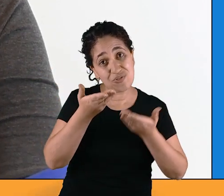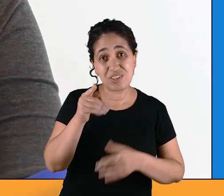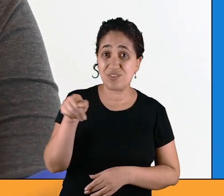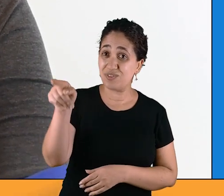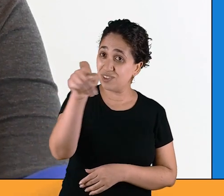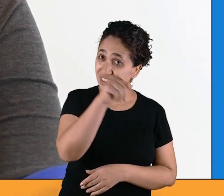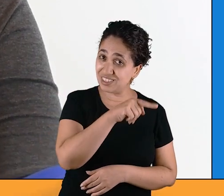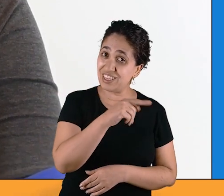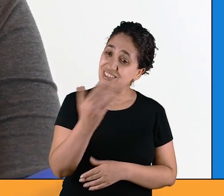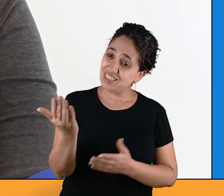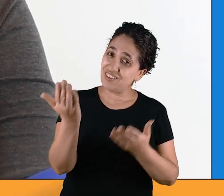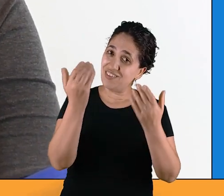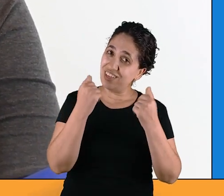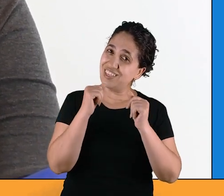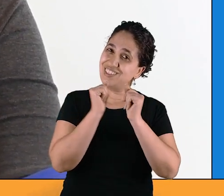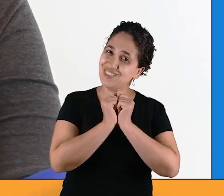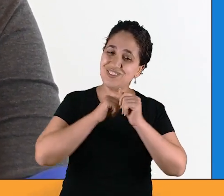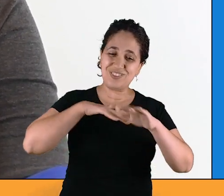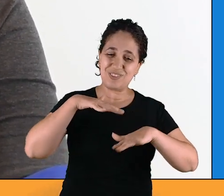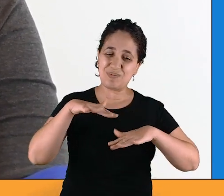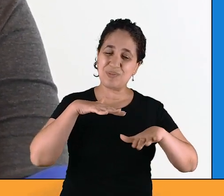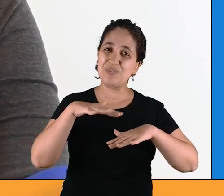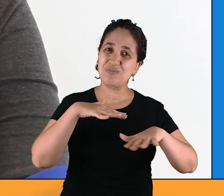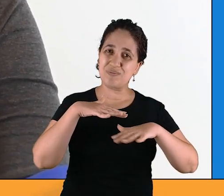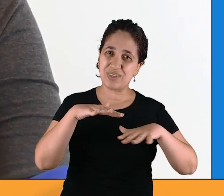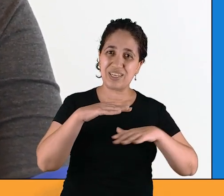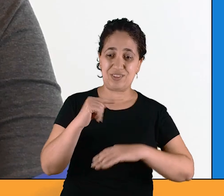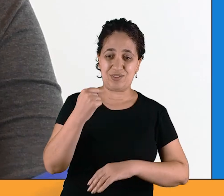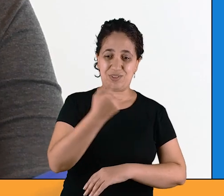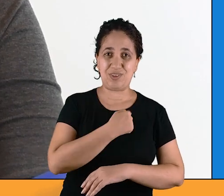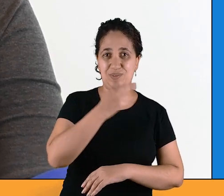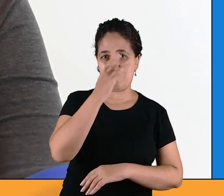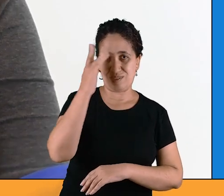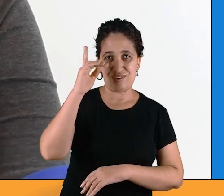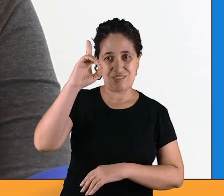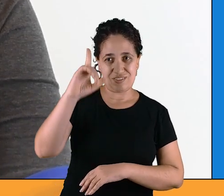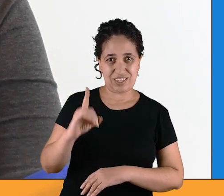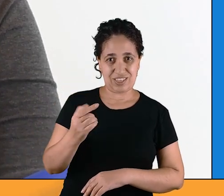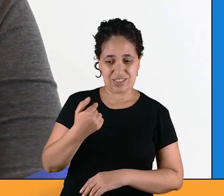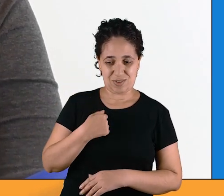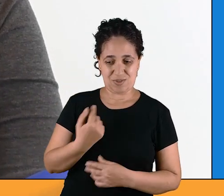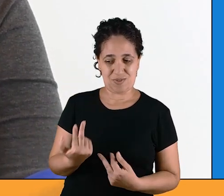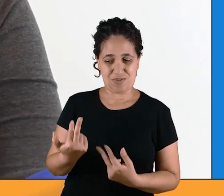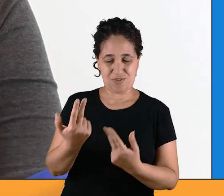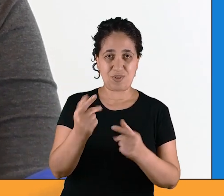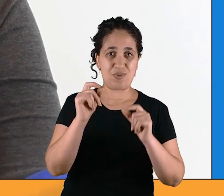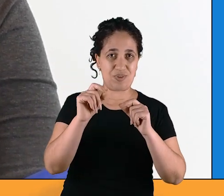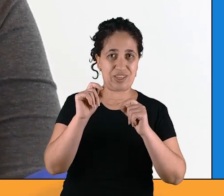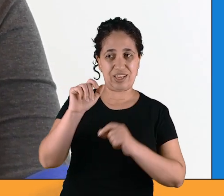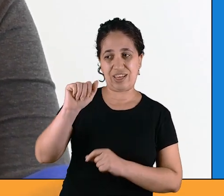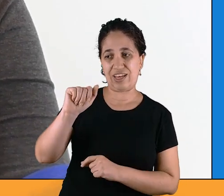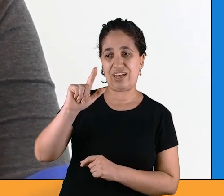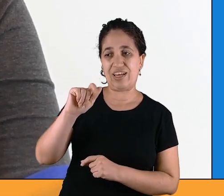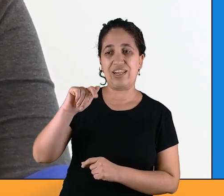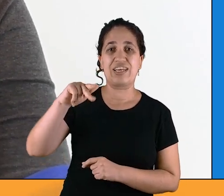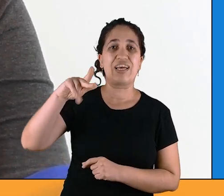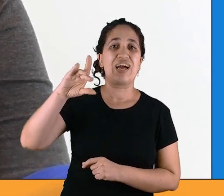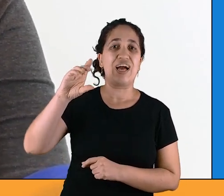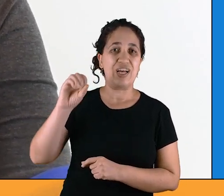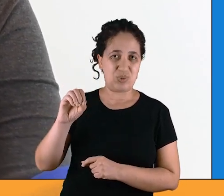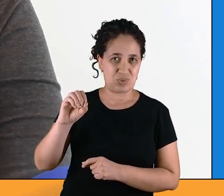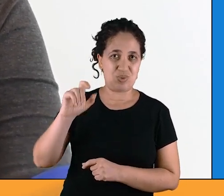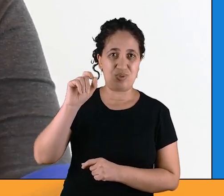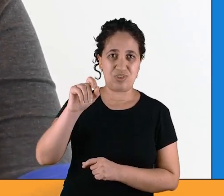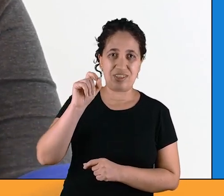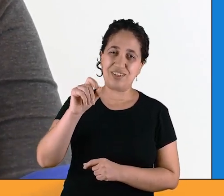todos vocês a fazerem parte também desse movimento. Nós, pessoas com deficiência como eu, somos chamados de aliados pelo